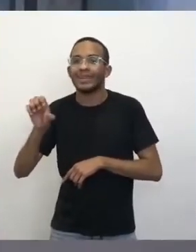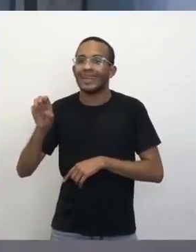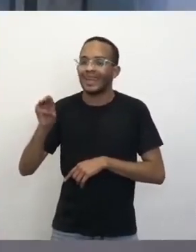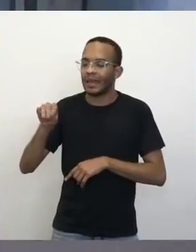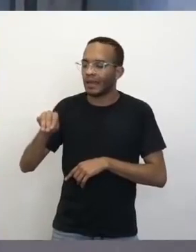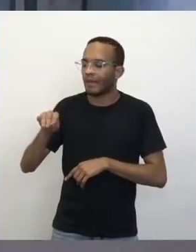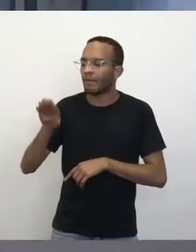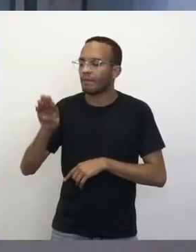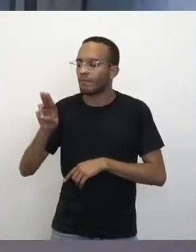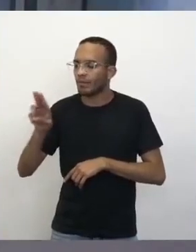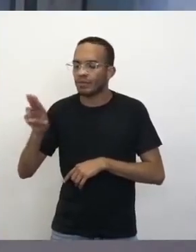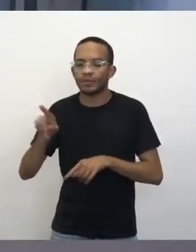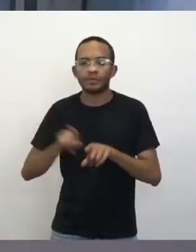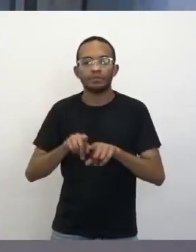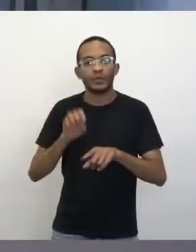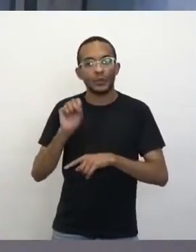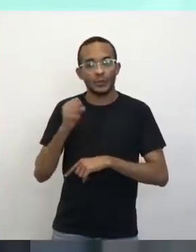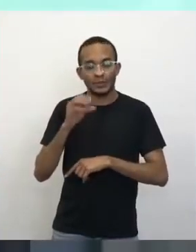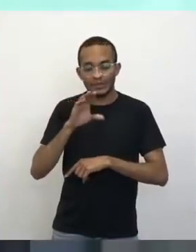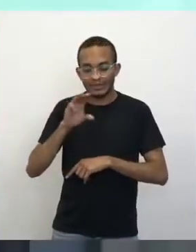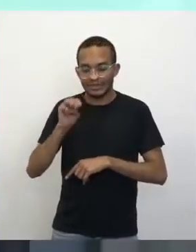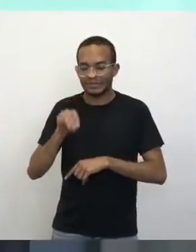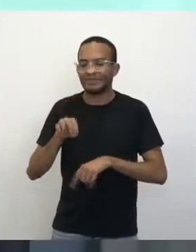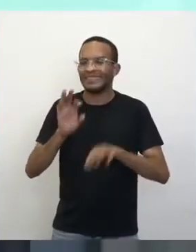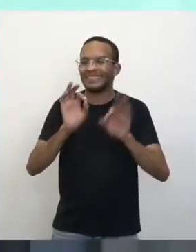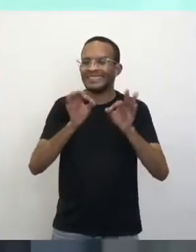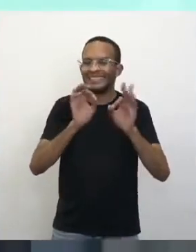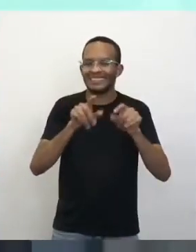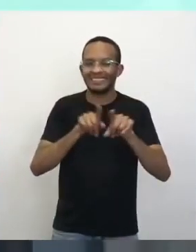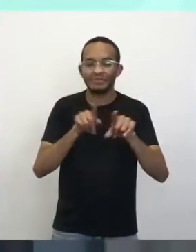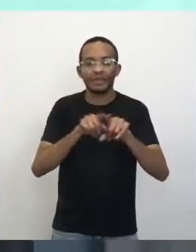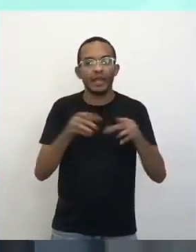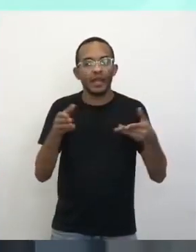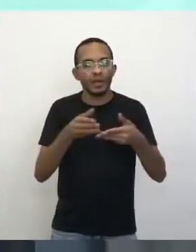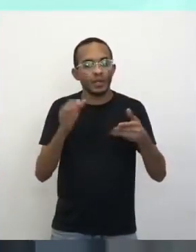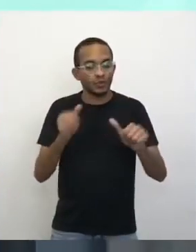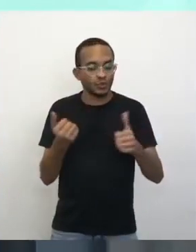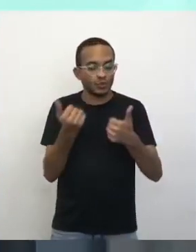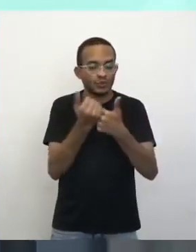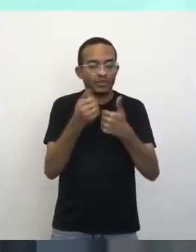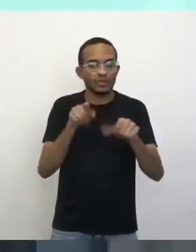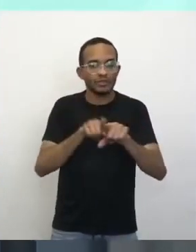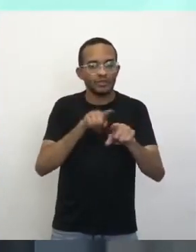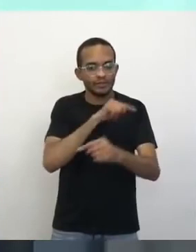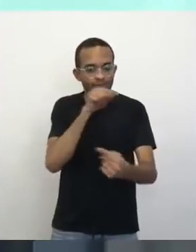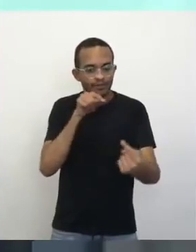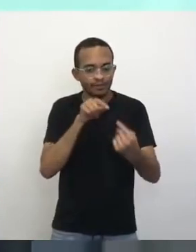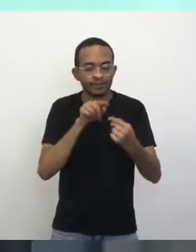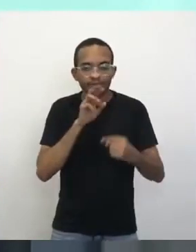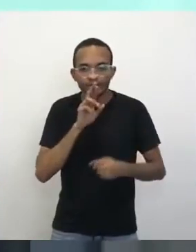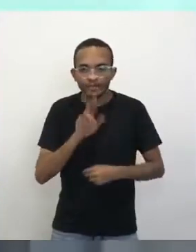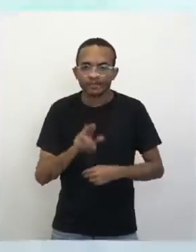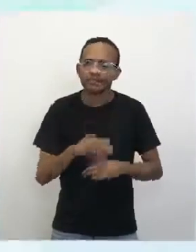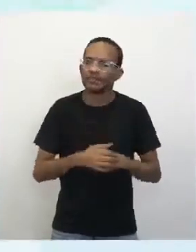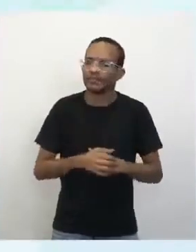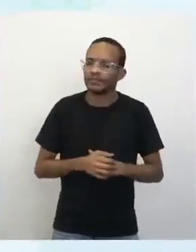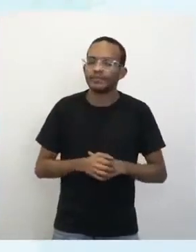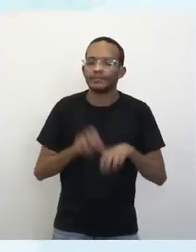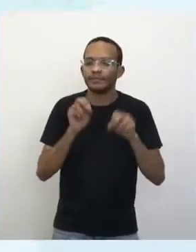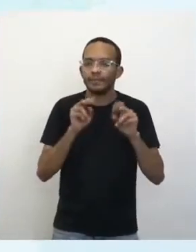Inês, 8 centímetros? 8, isso mesmo. Vamos, então, substituir aqui para conferir seu resultado? Vem